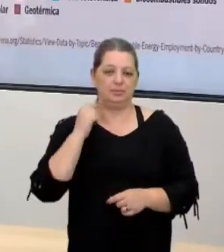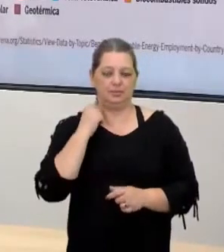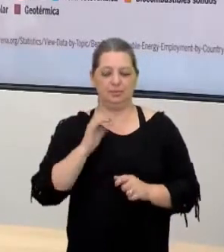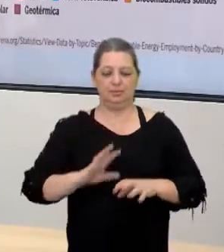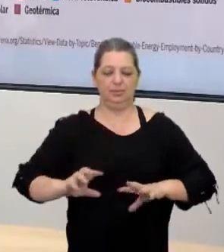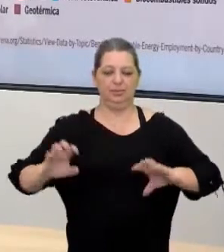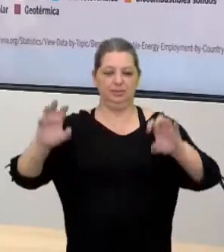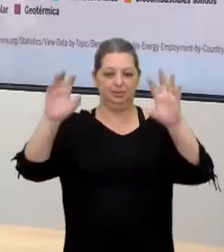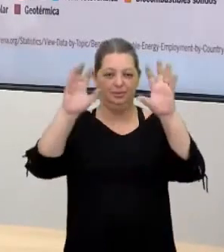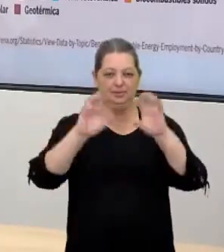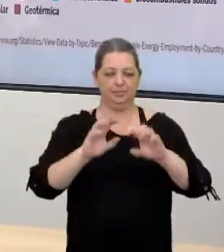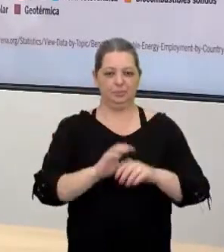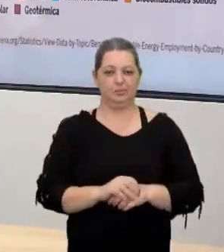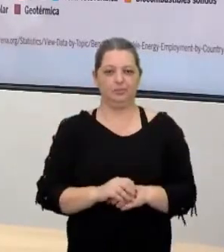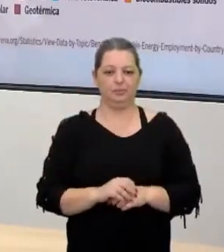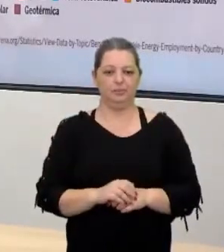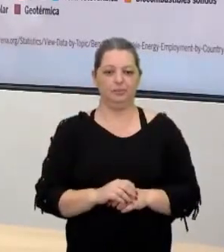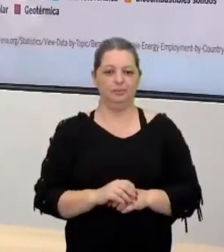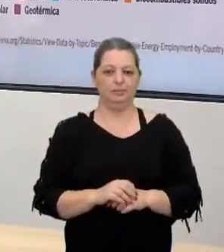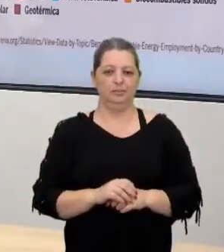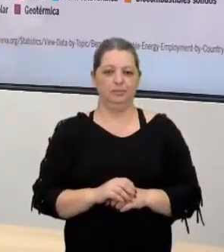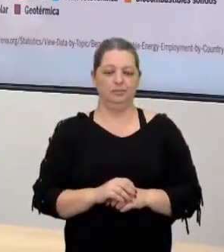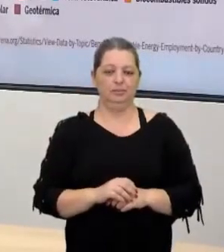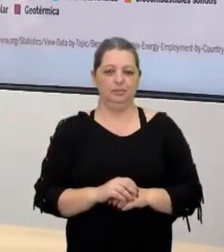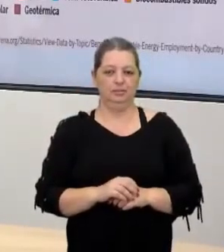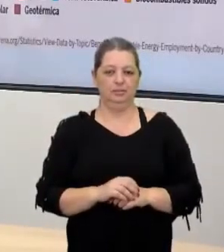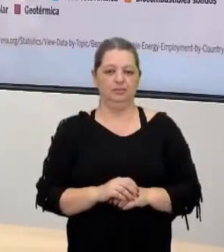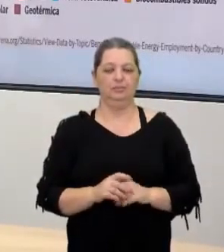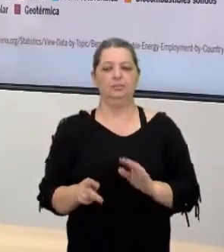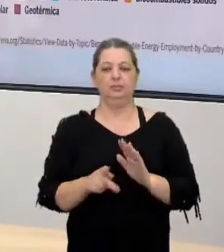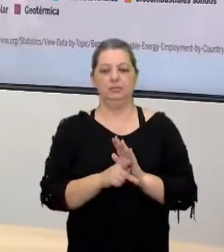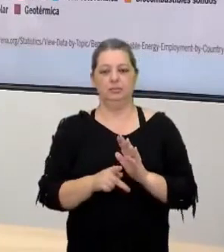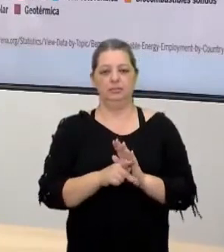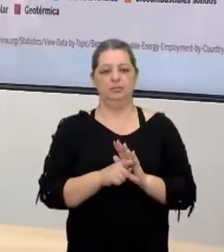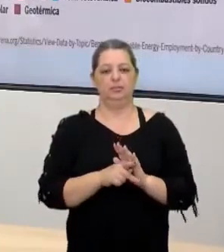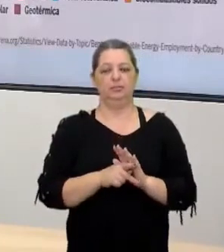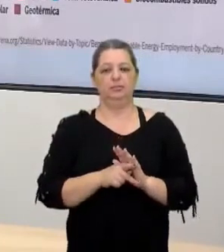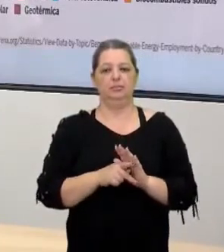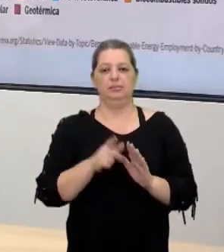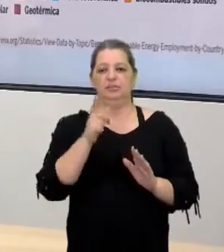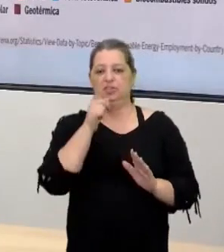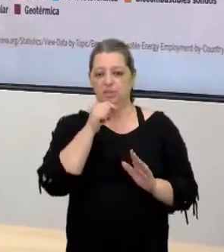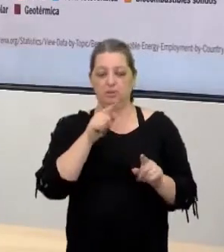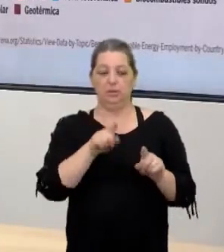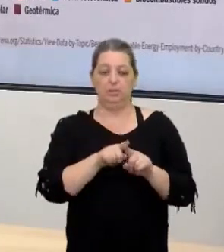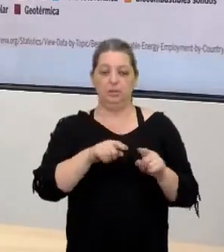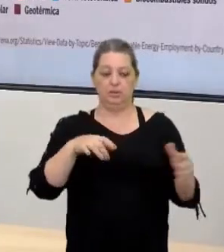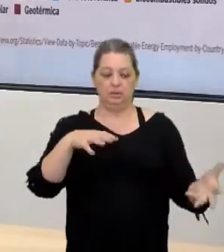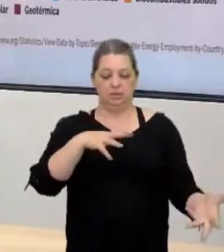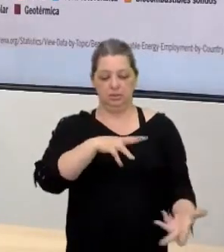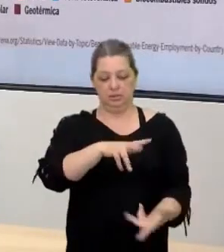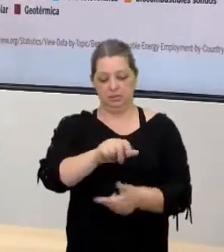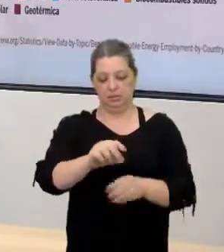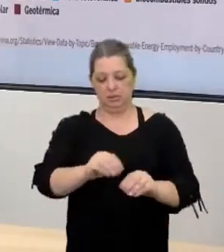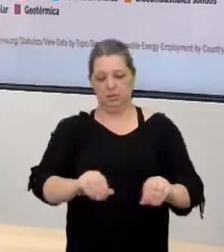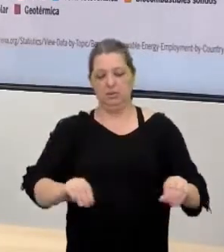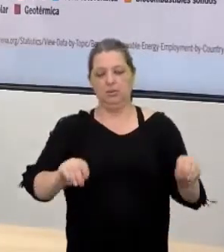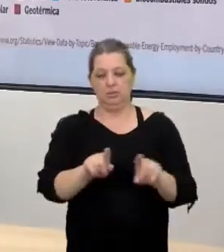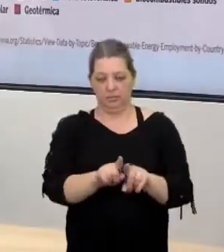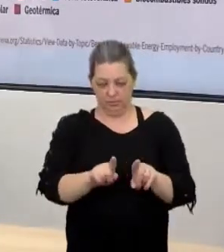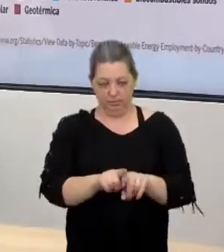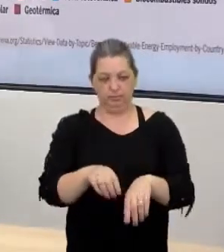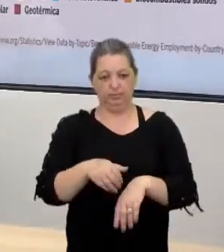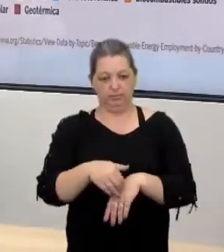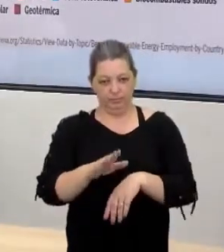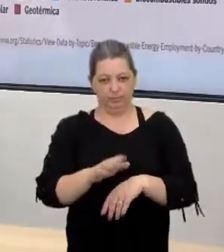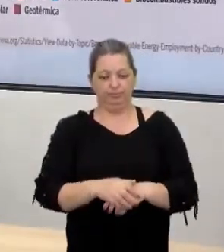atmosfera, poluem, né, a nossa parte de hidrografia e a parte terrestre aí com muito mais ênfase do que